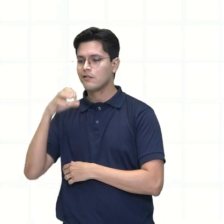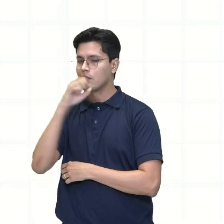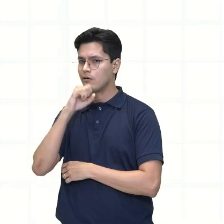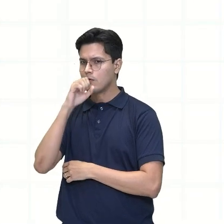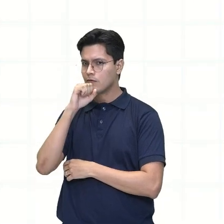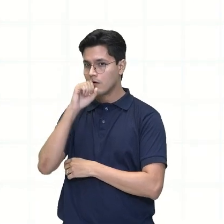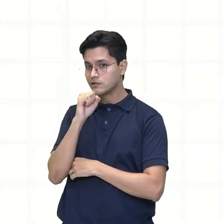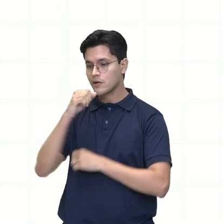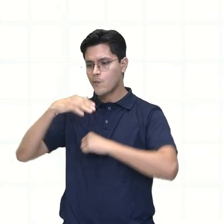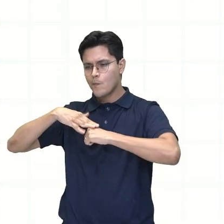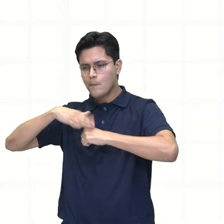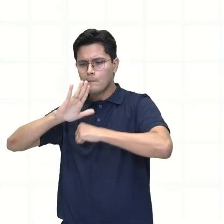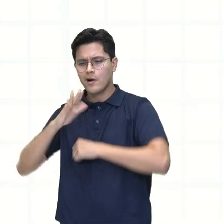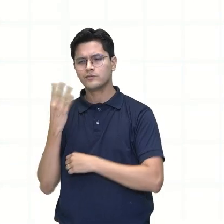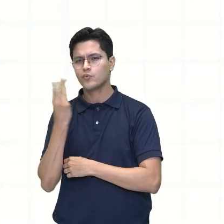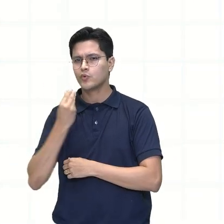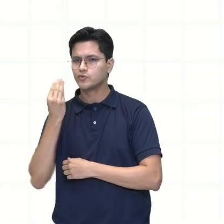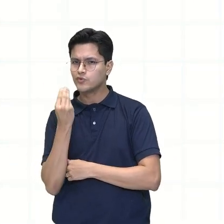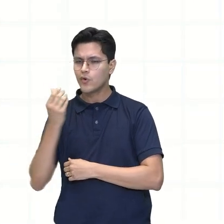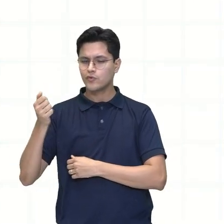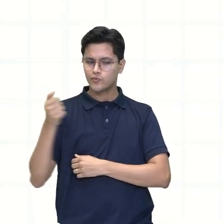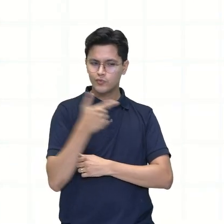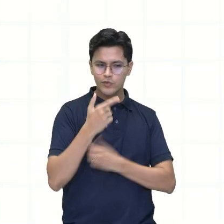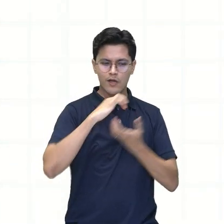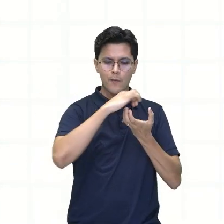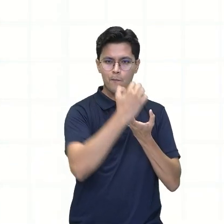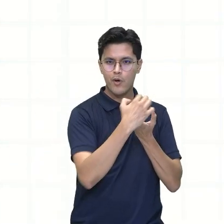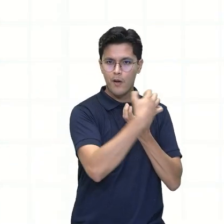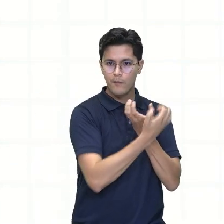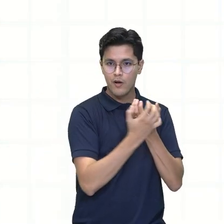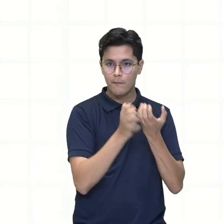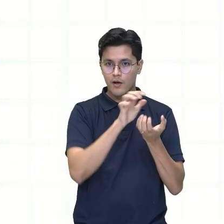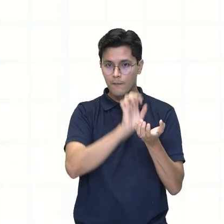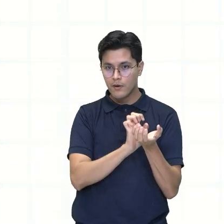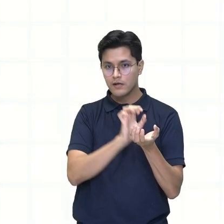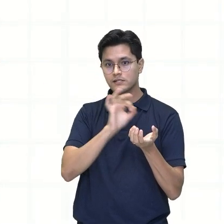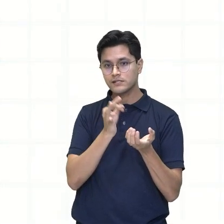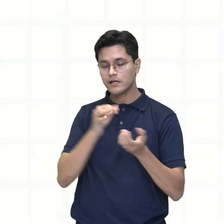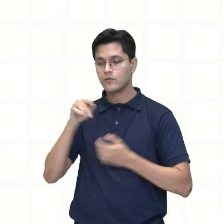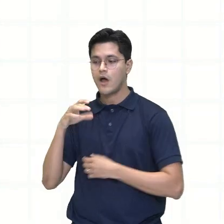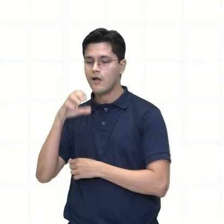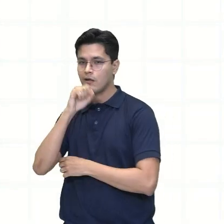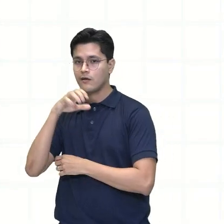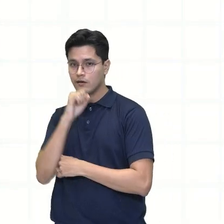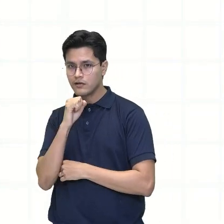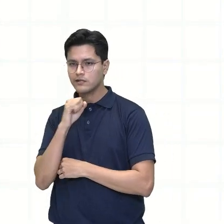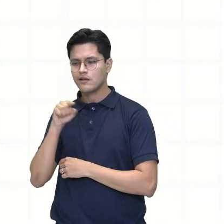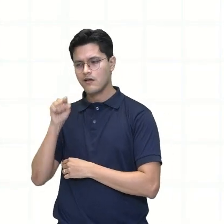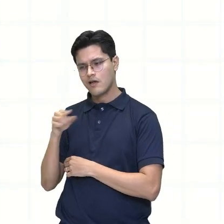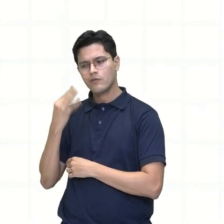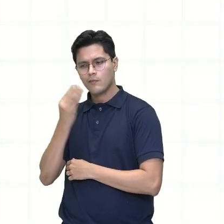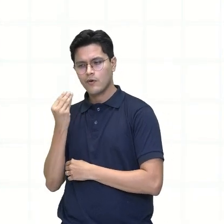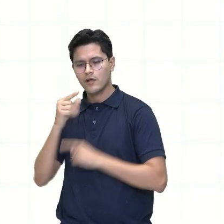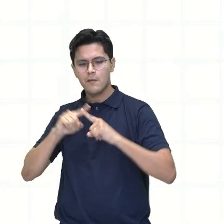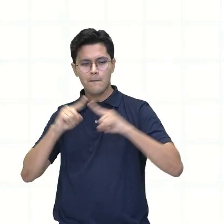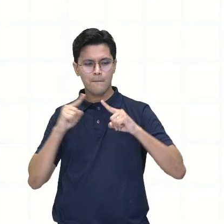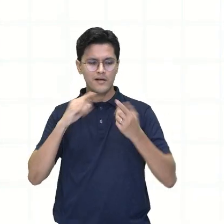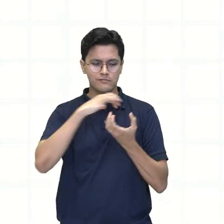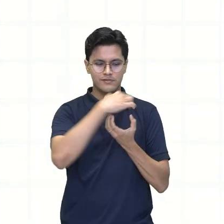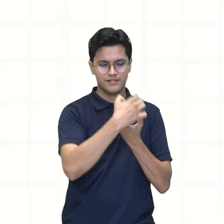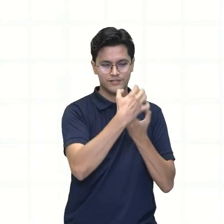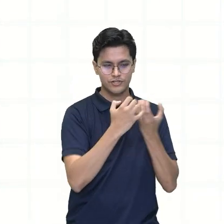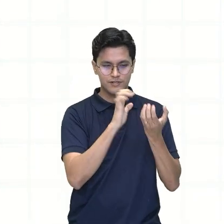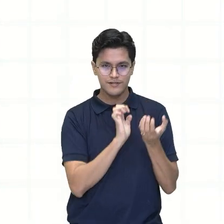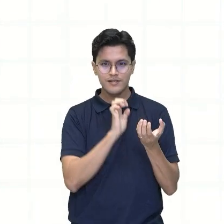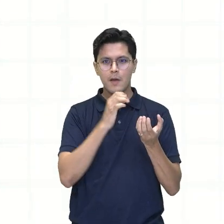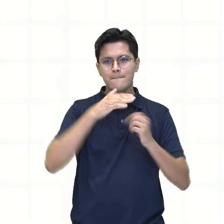saborosa que a tangerina. A laranja é menos saborosa que a tangerina, né? Então, vejam aí, ó, que a gente